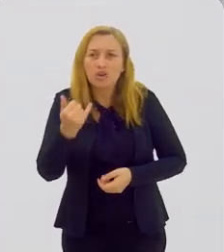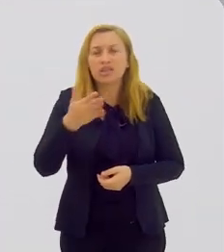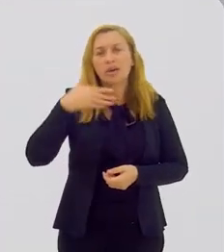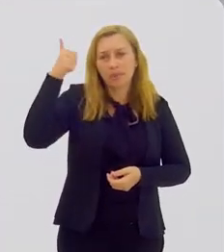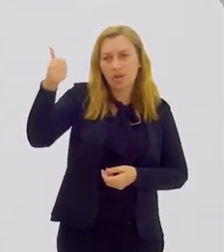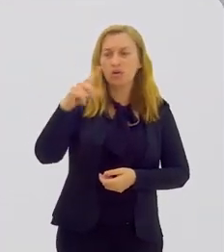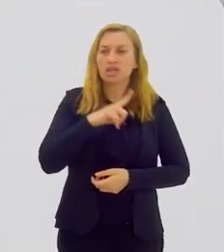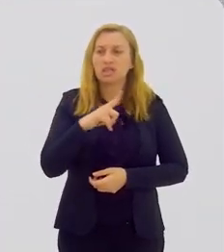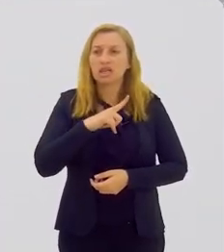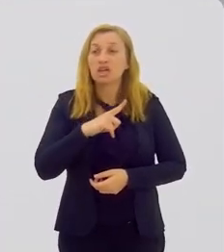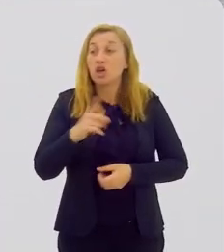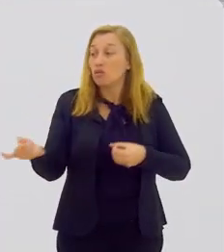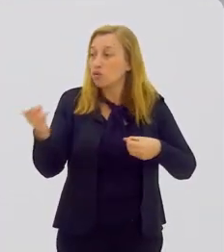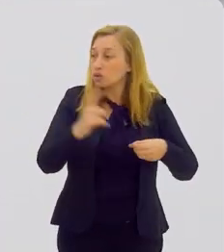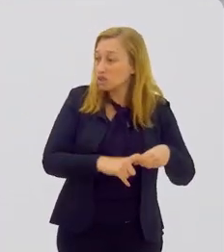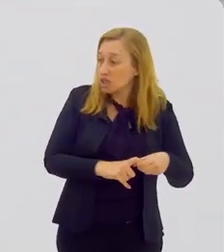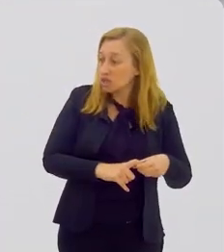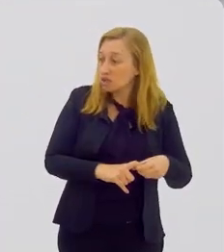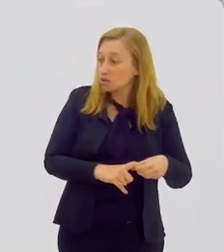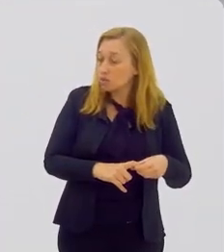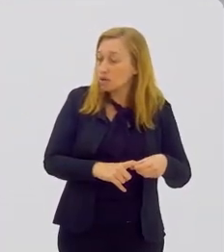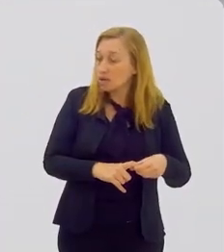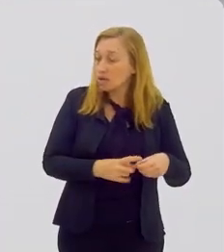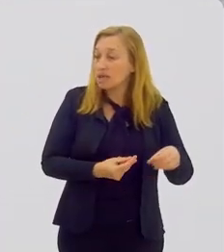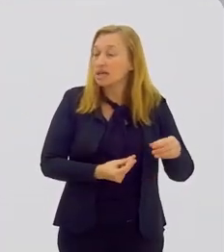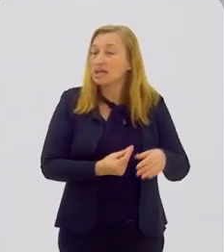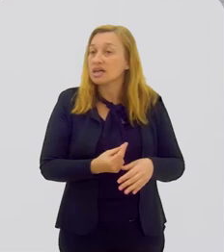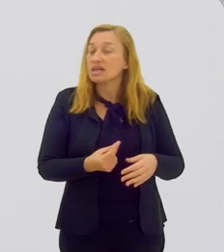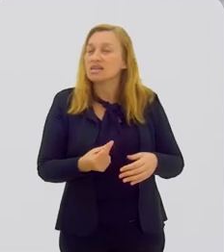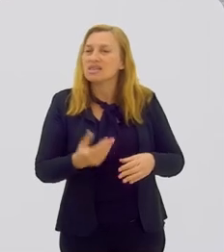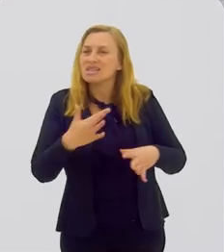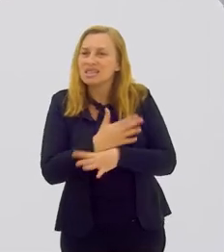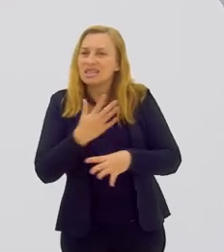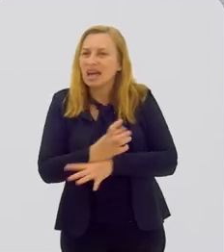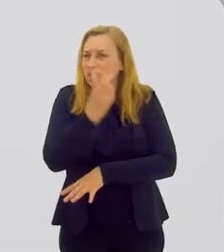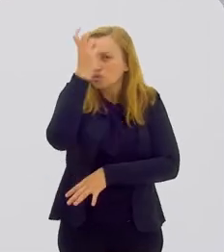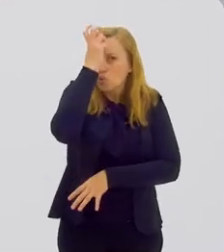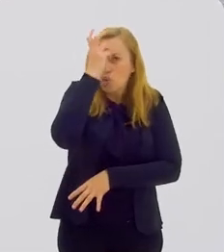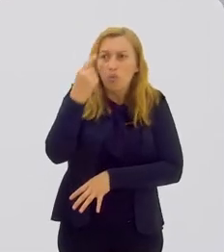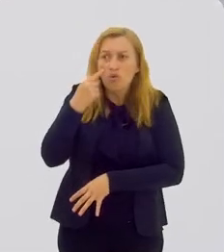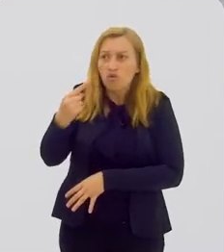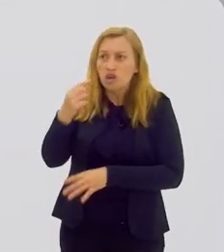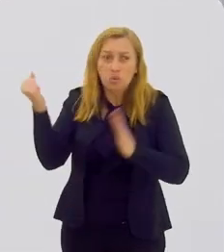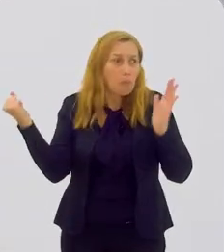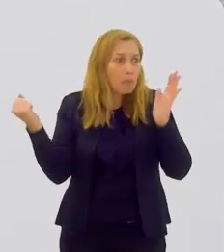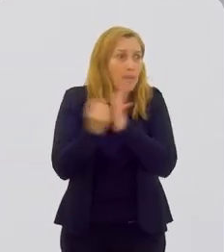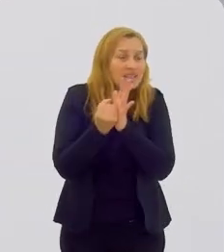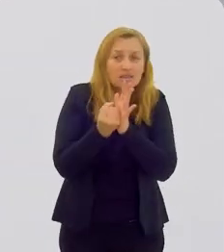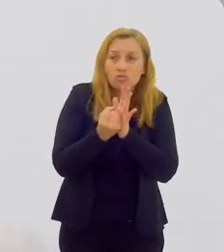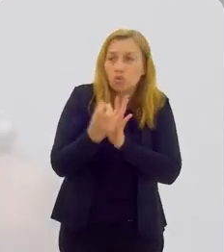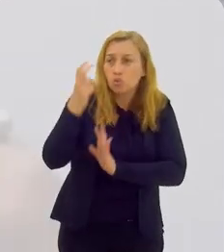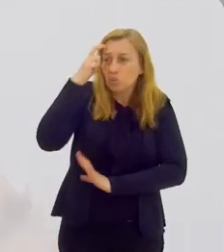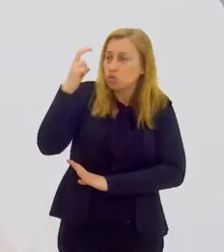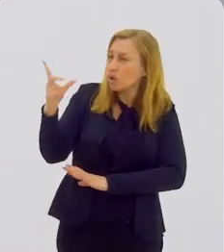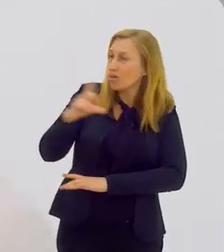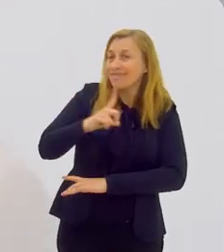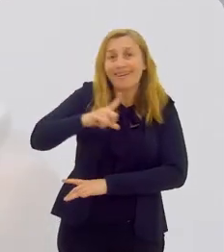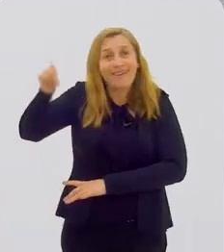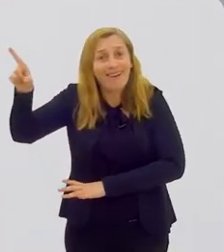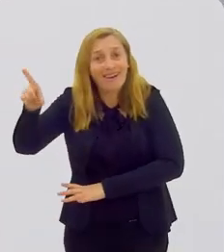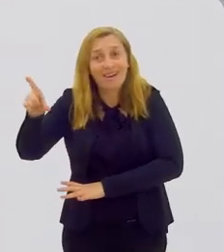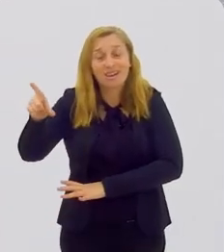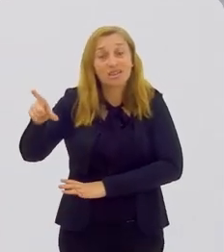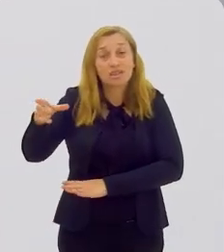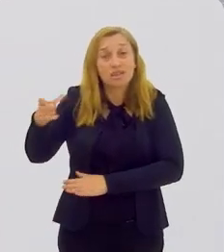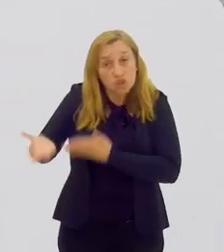sabe? Eu voltei recentemente de uma viagem ao Egito, e como eles levam a sério o patrimônio